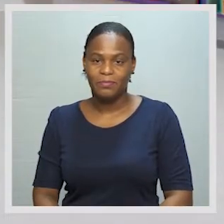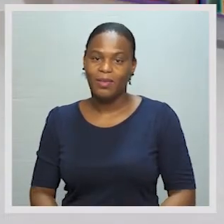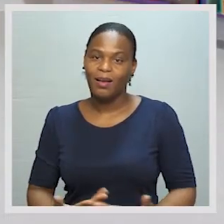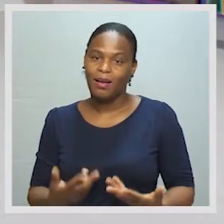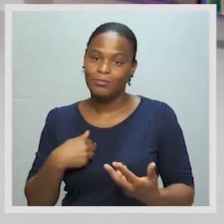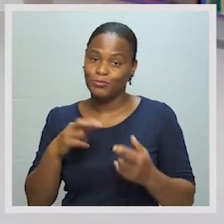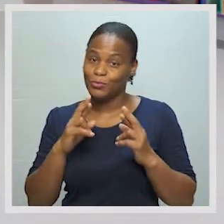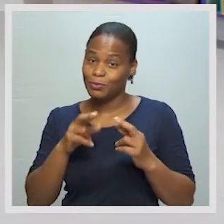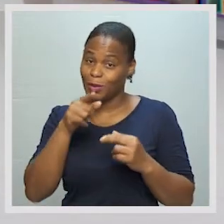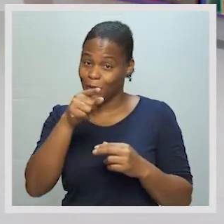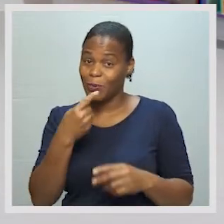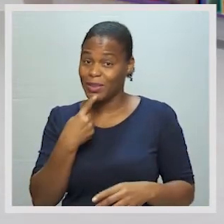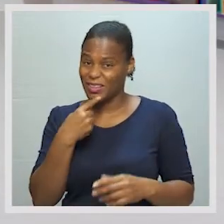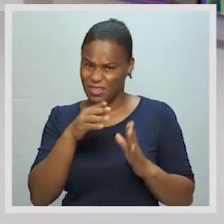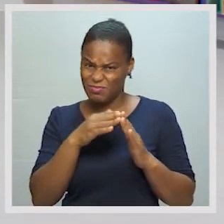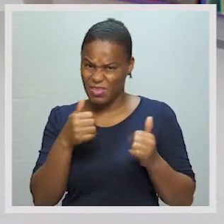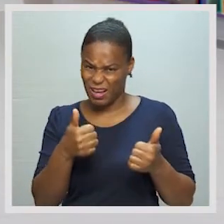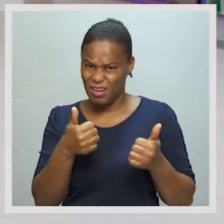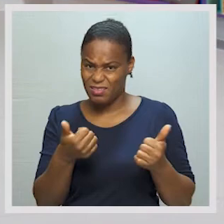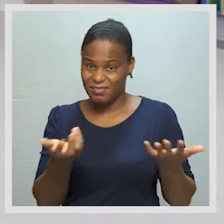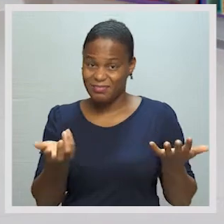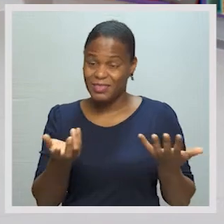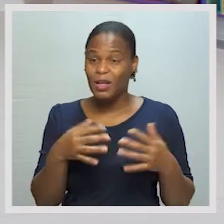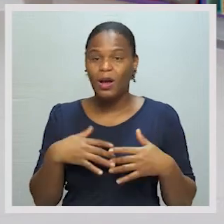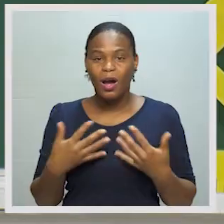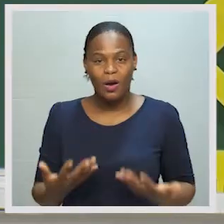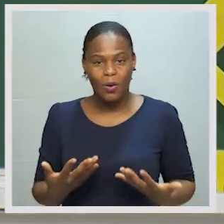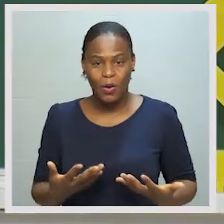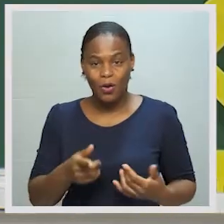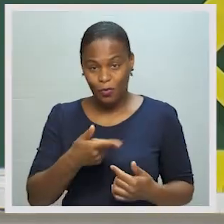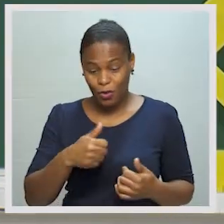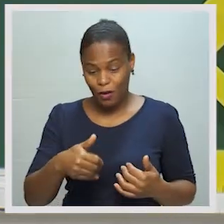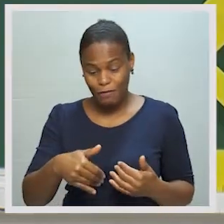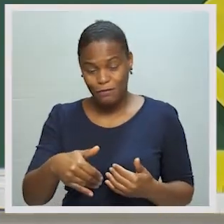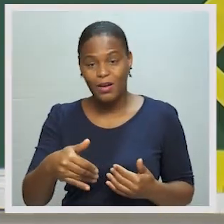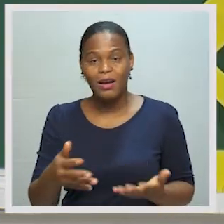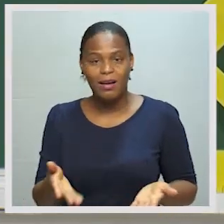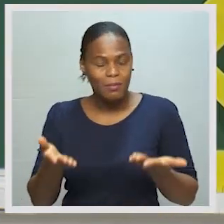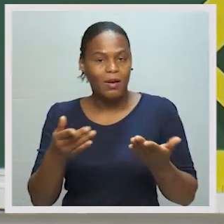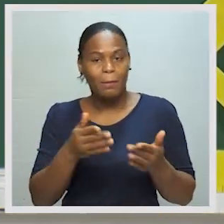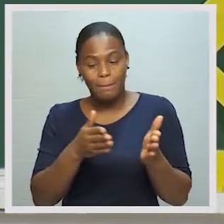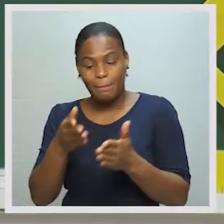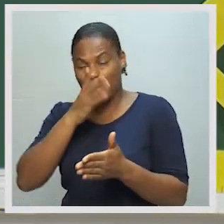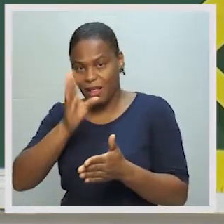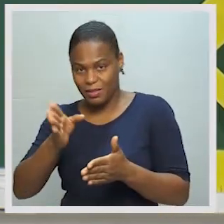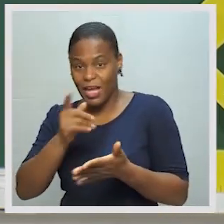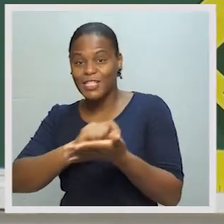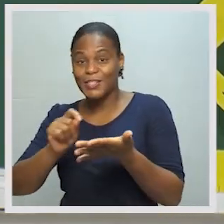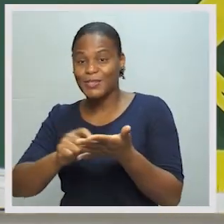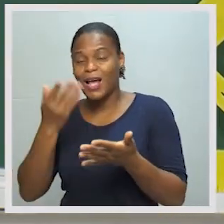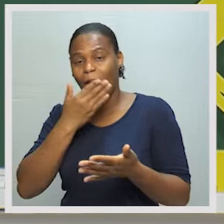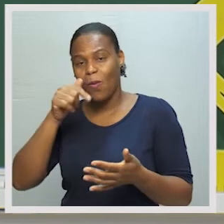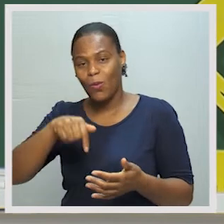Espero que estejam a entender bem. E agora vamos passar à parte prática